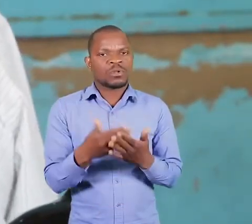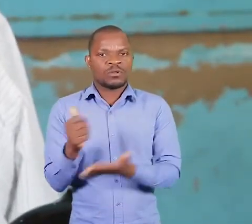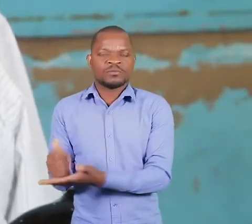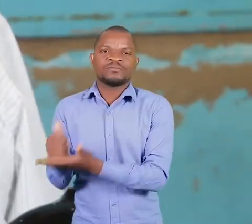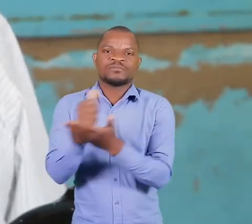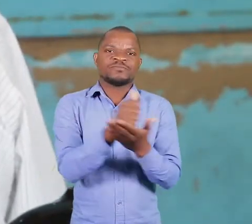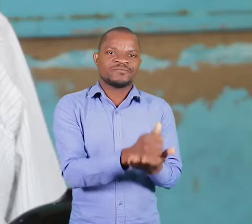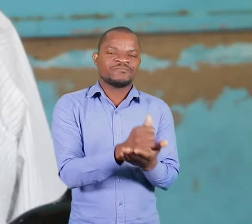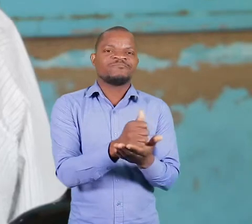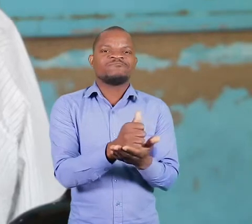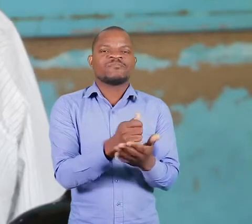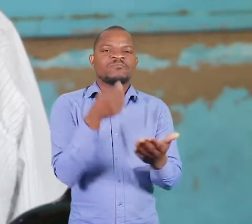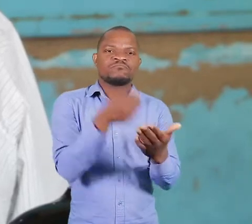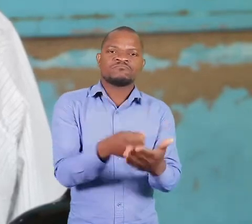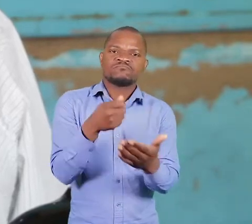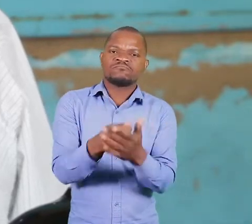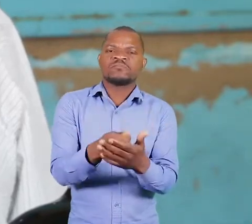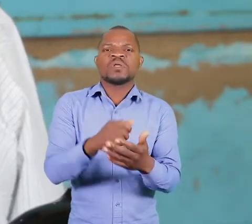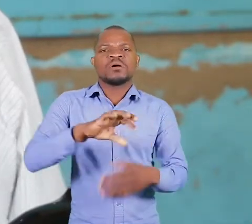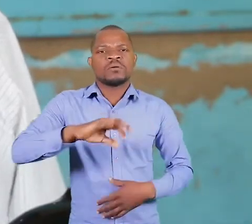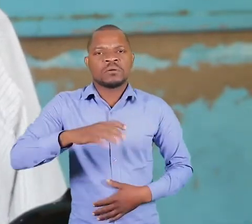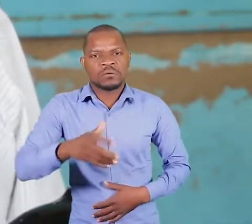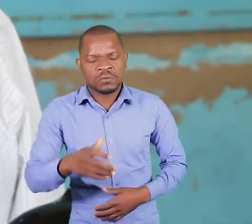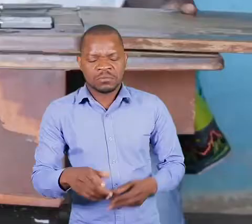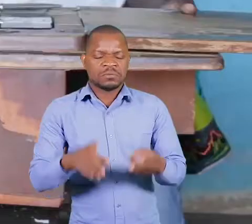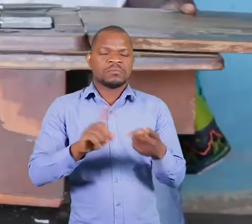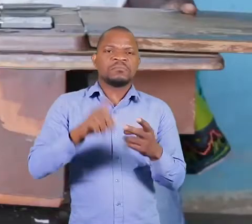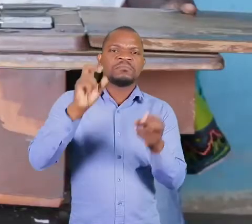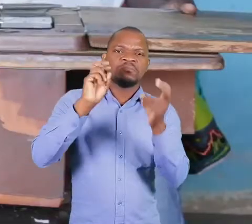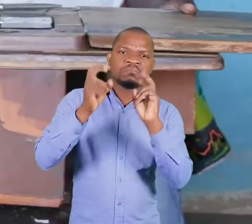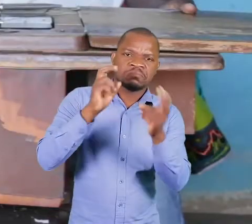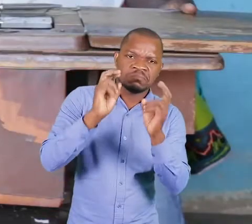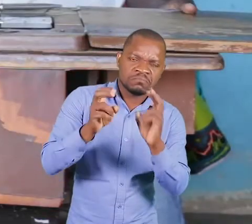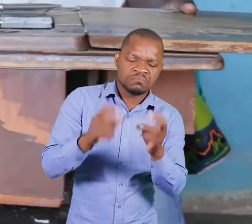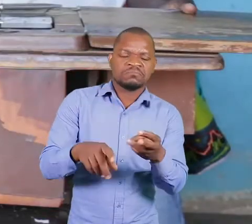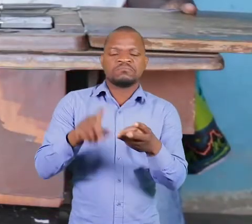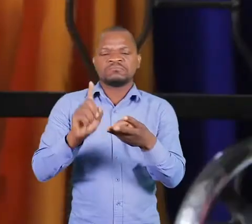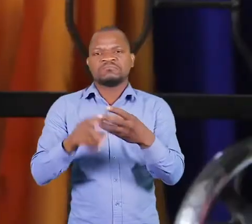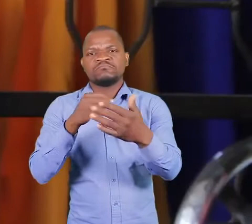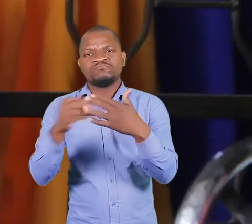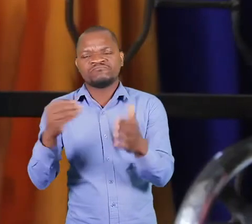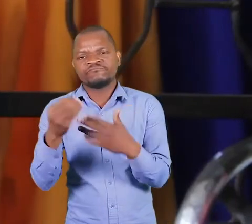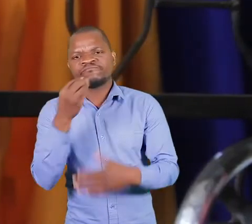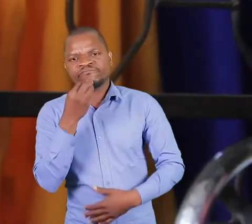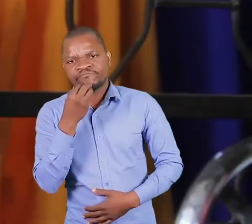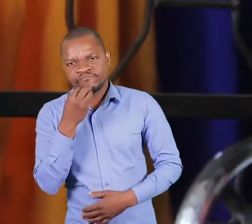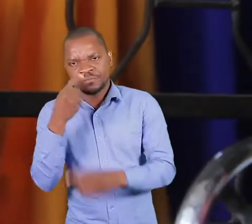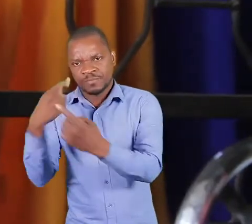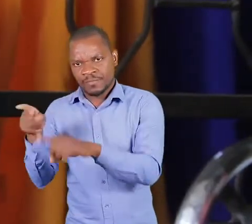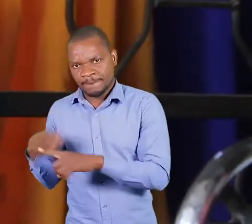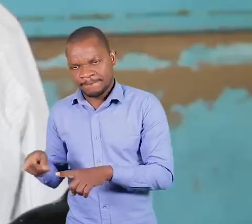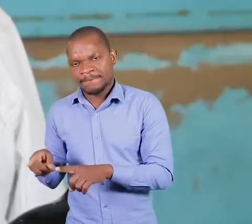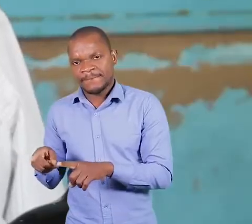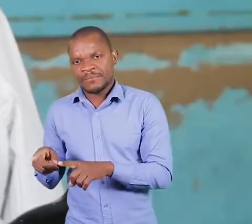menos despesas da casa, consegue pagar água, pagar energia, comprar alimentos